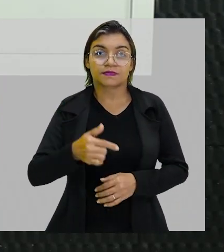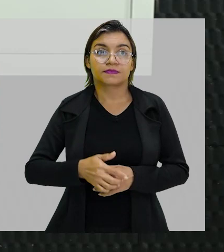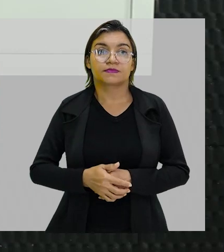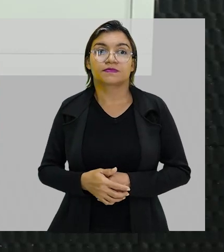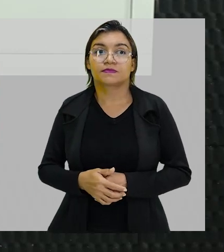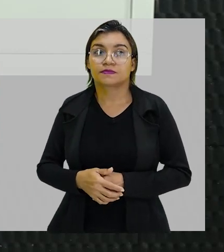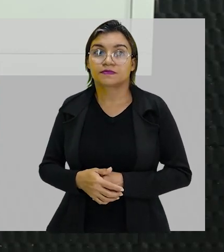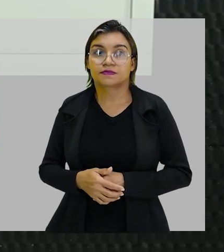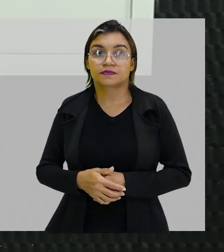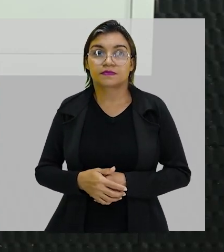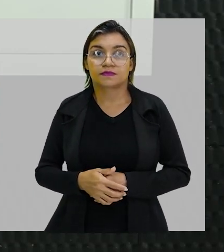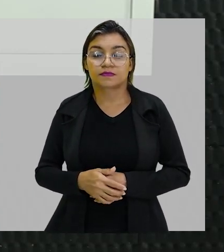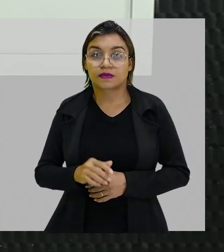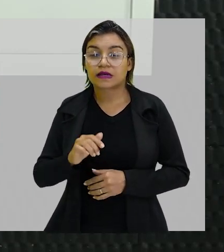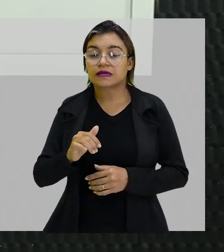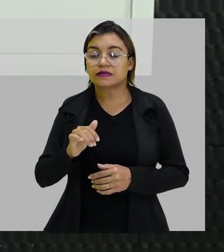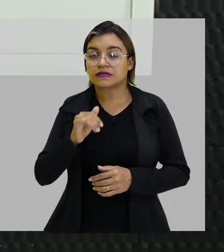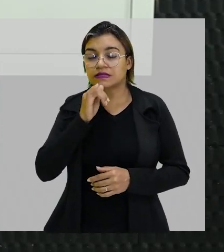cosseno de 0,